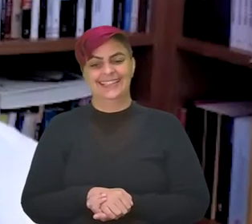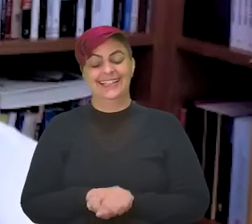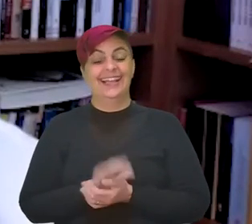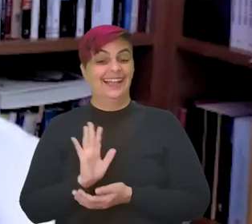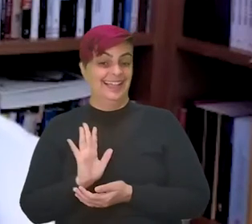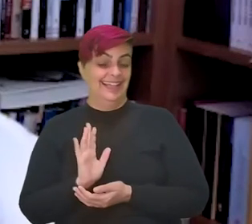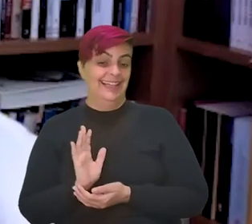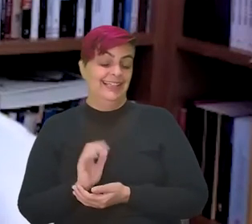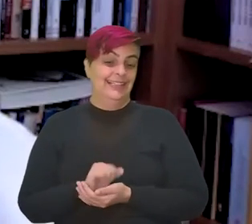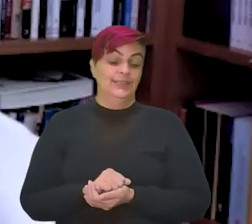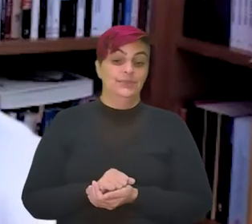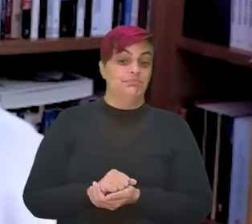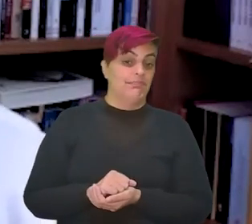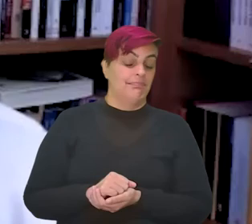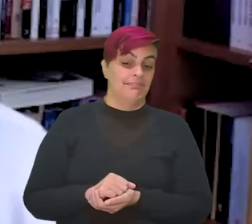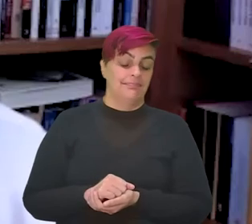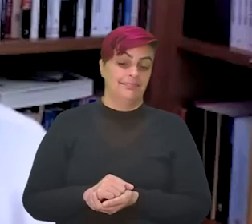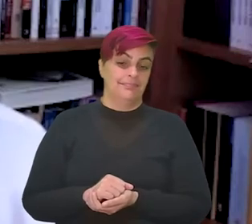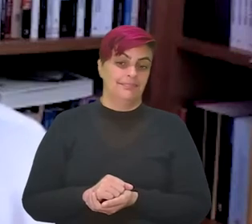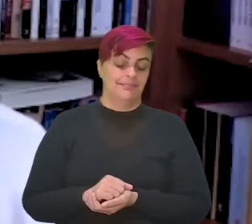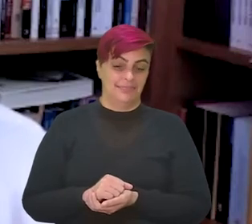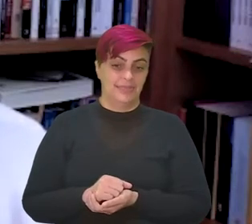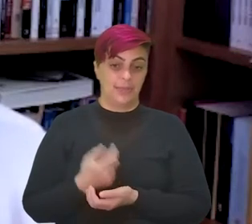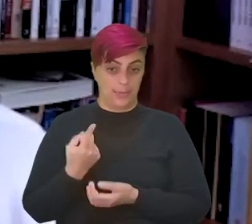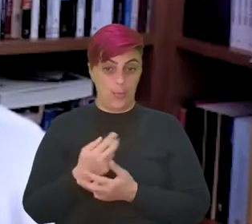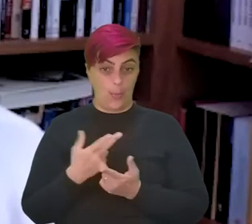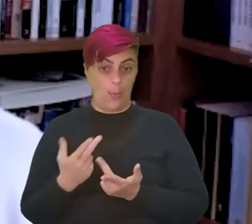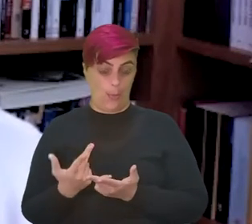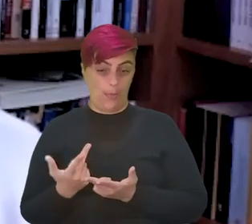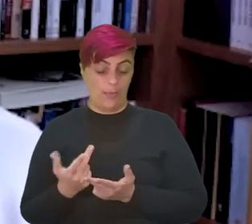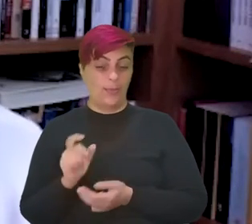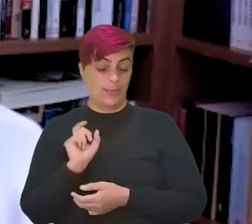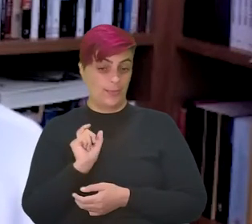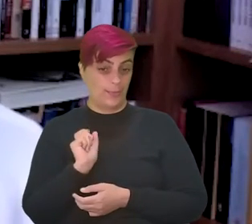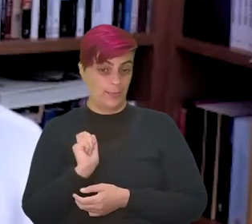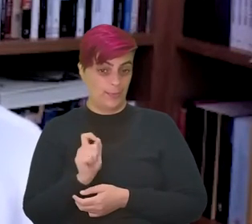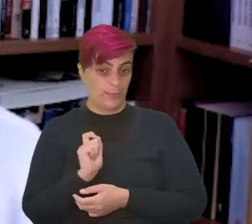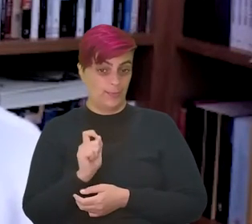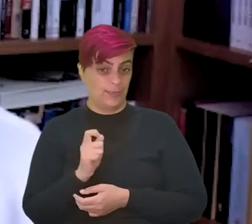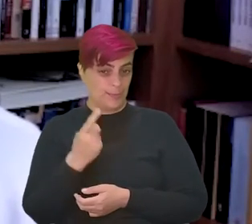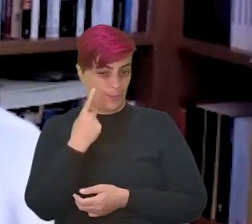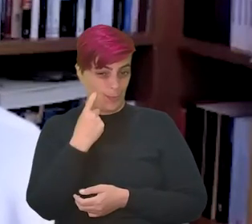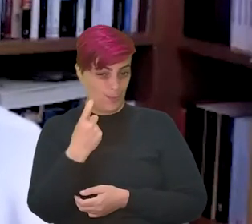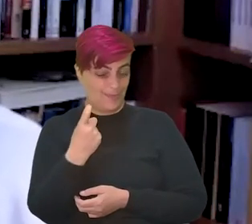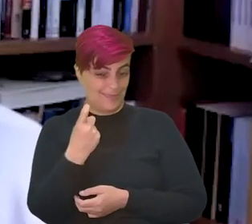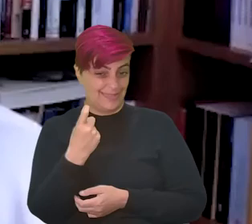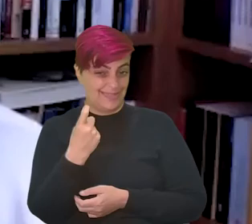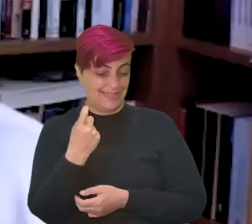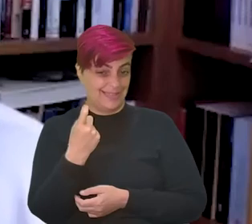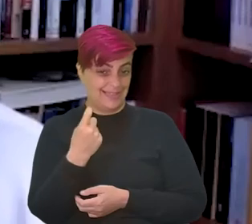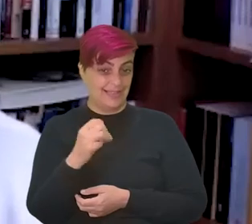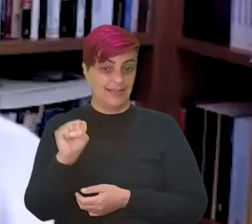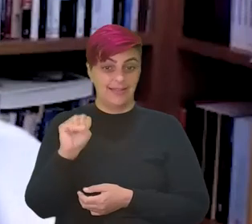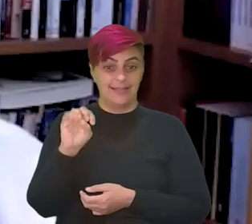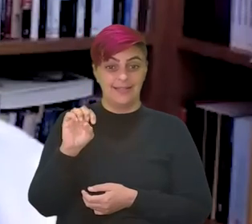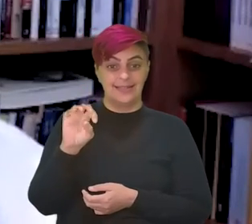né? mas seja como for, uma das coisas é que o que é interessante é que